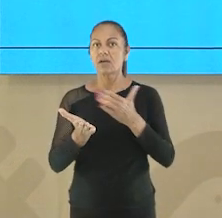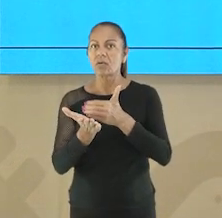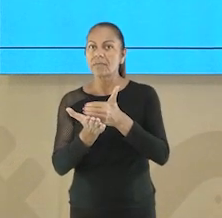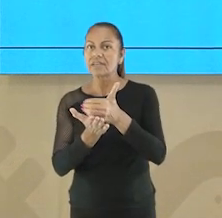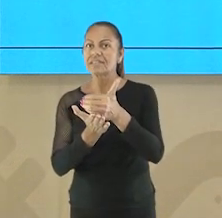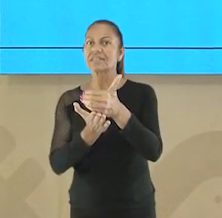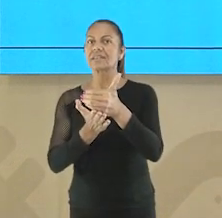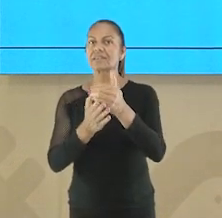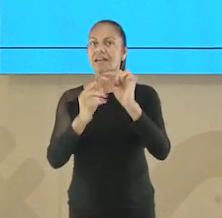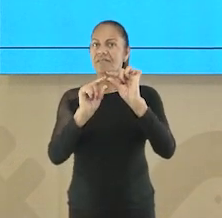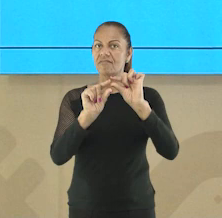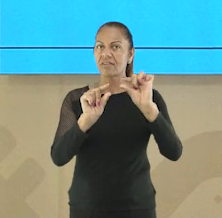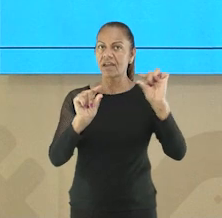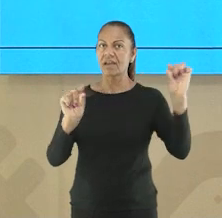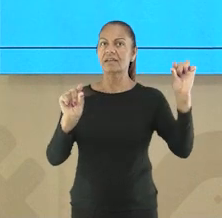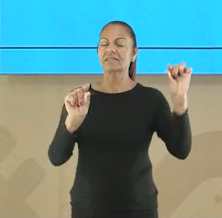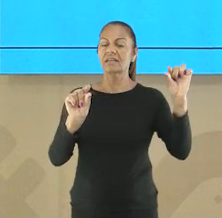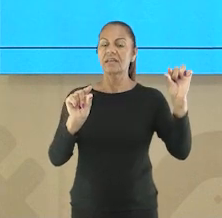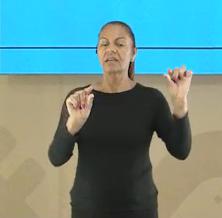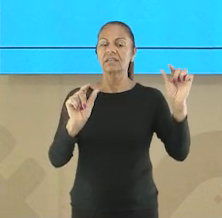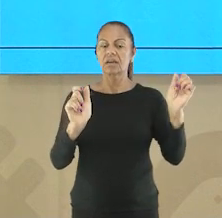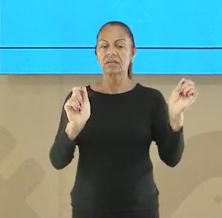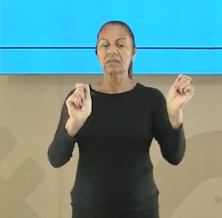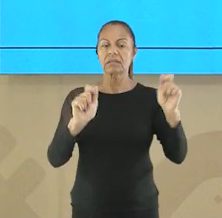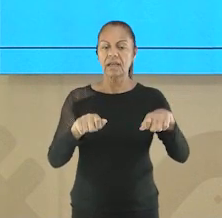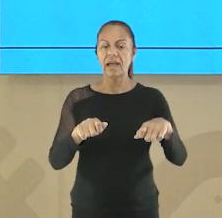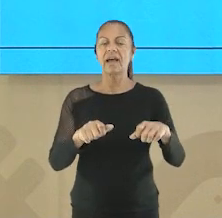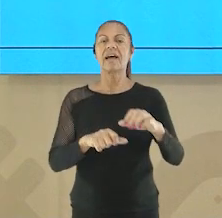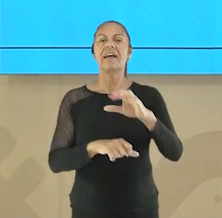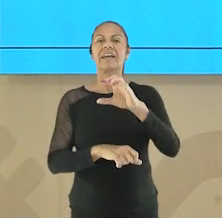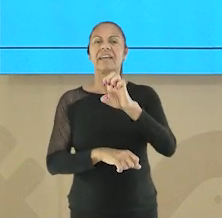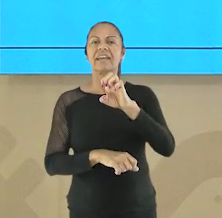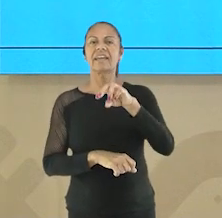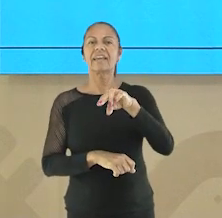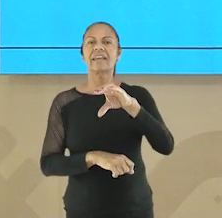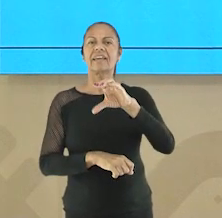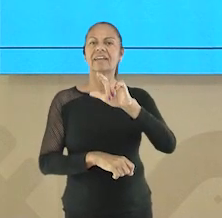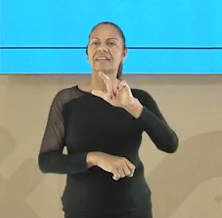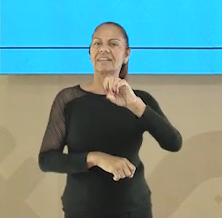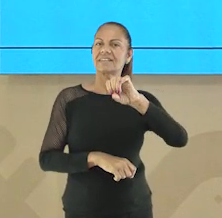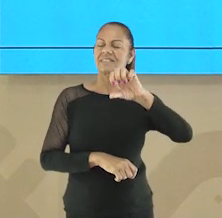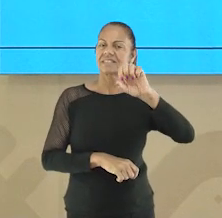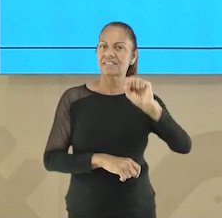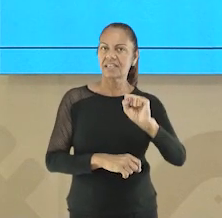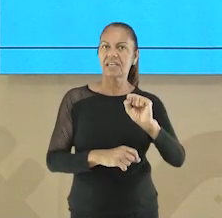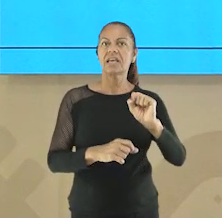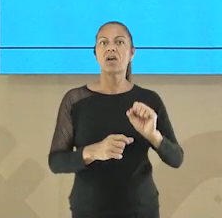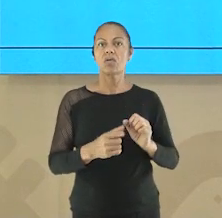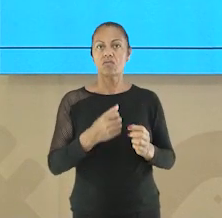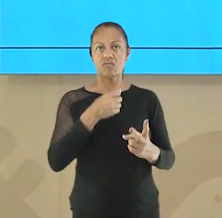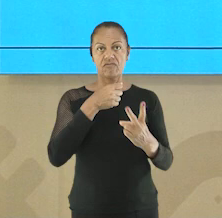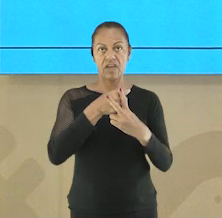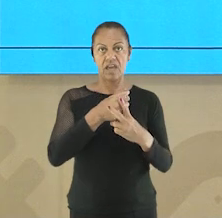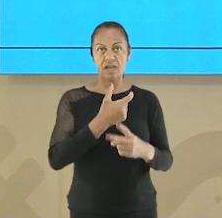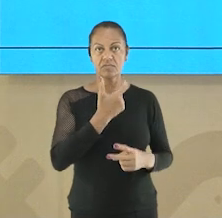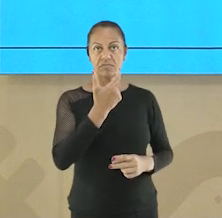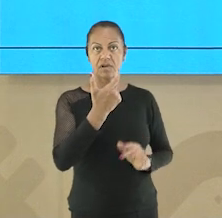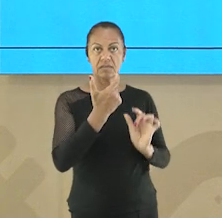ele está iniciando a frase. Portanto, ocorre a ênclise. Colocamos o pronome depois do